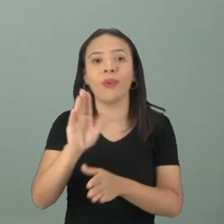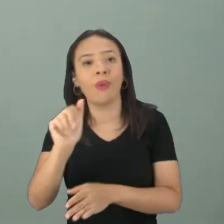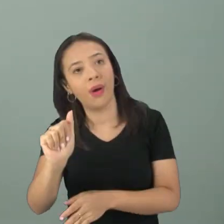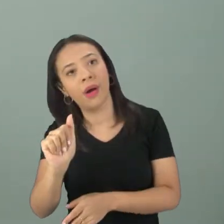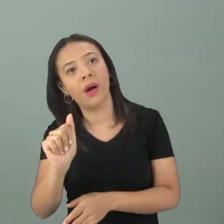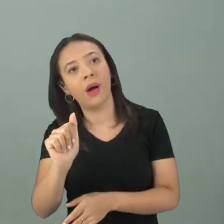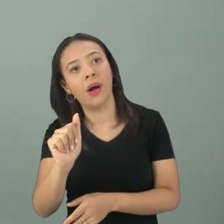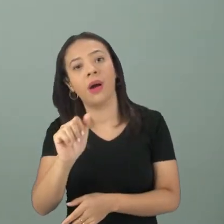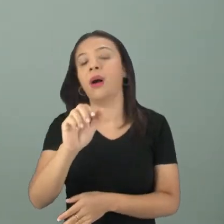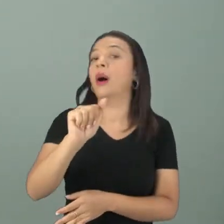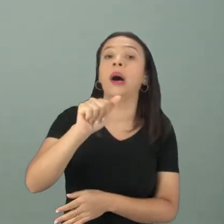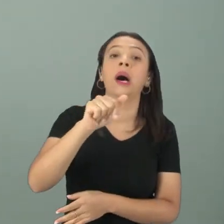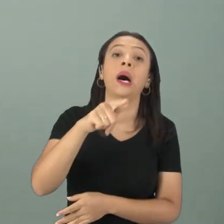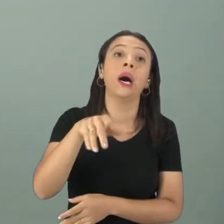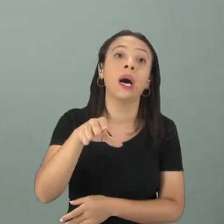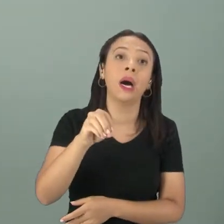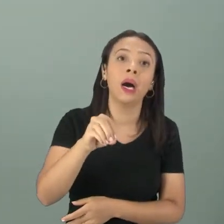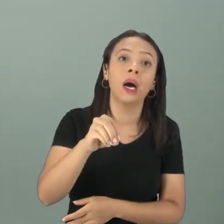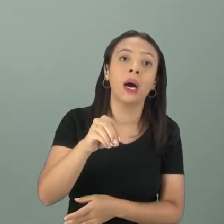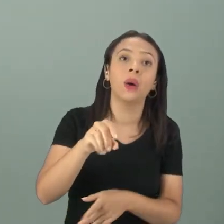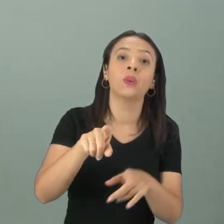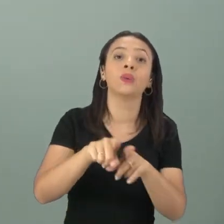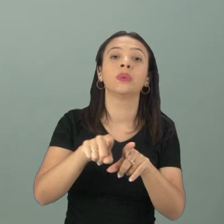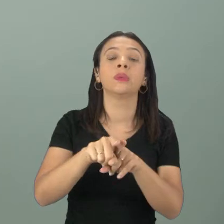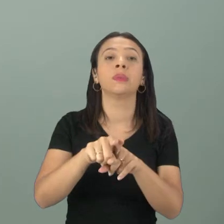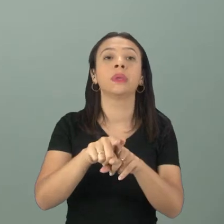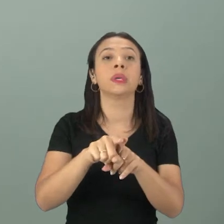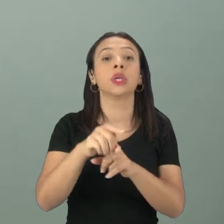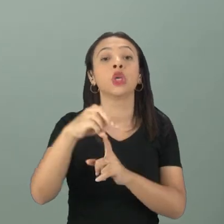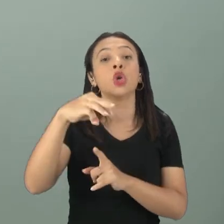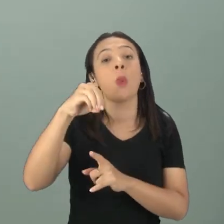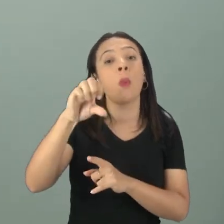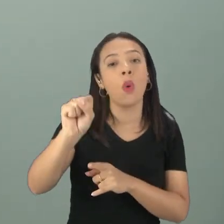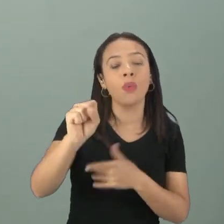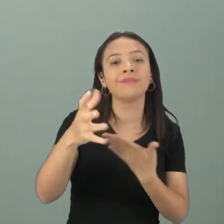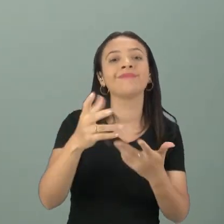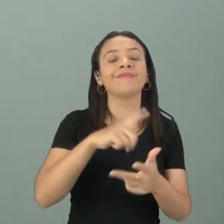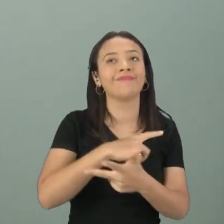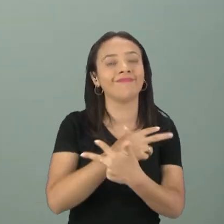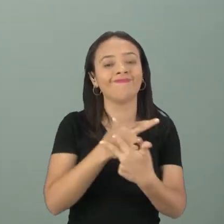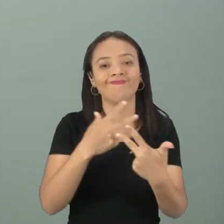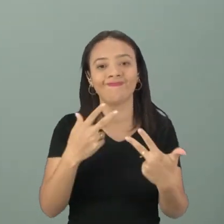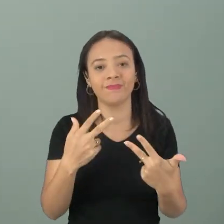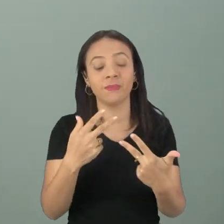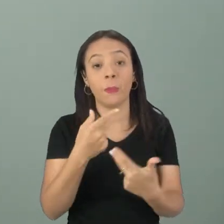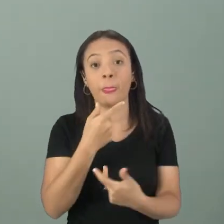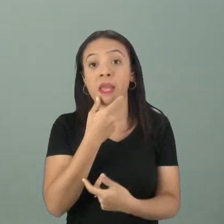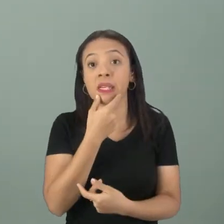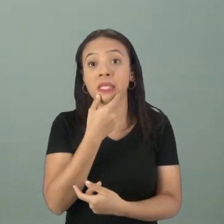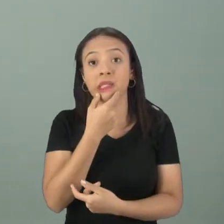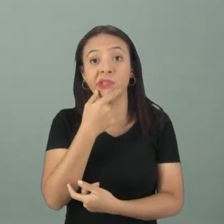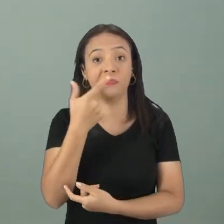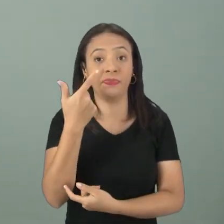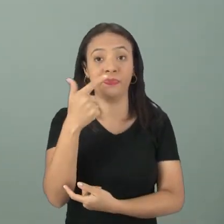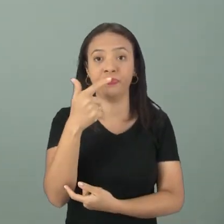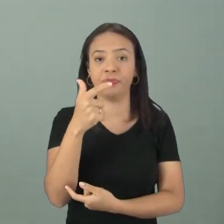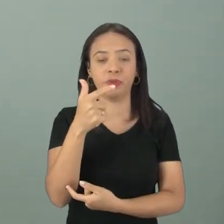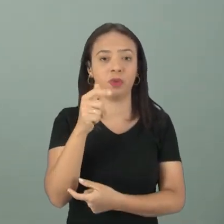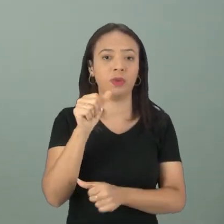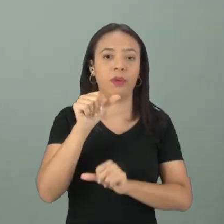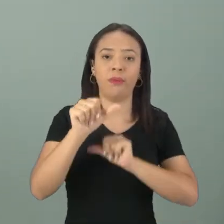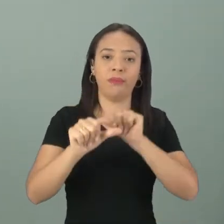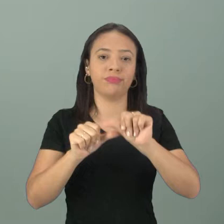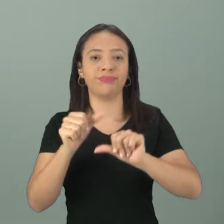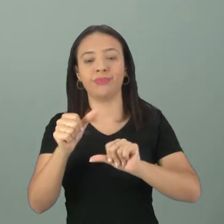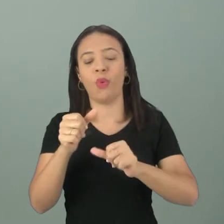A, também tem o nós que termina com mos. Então, gente, no inglês a gente não tem muita